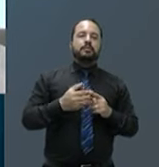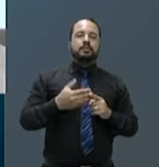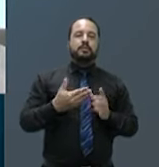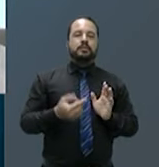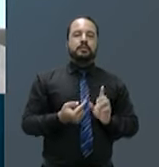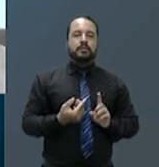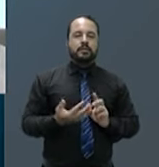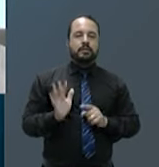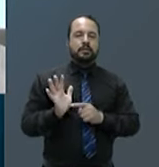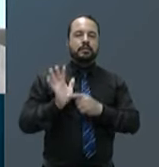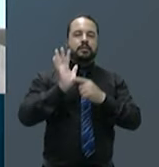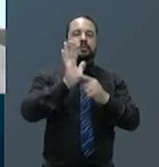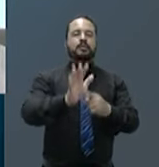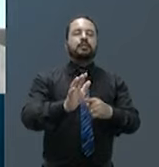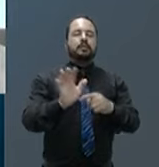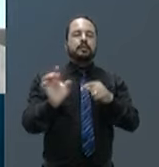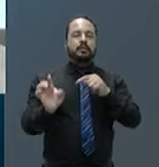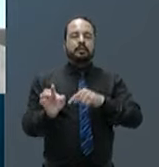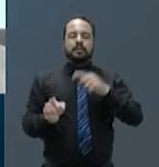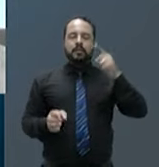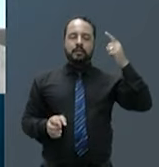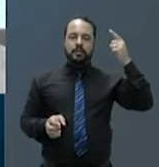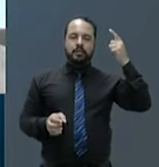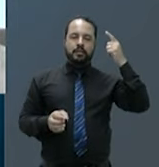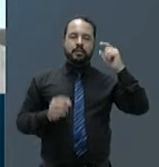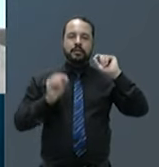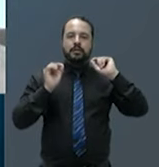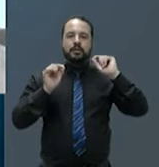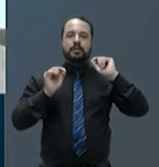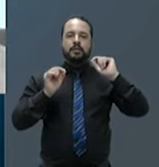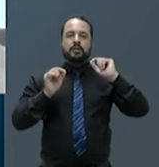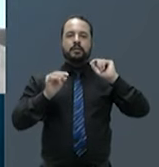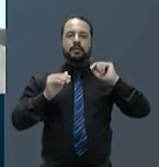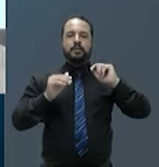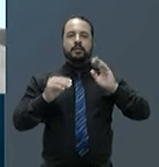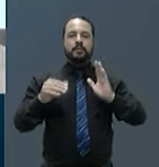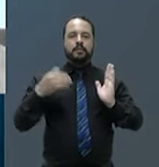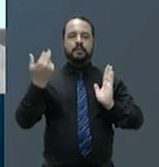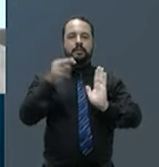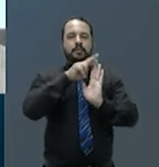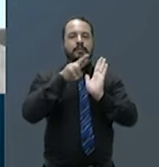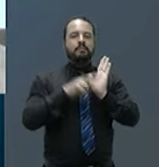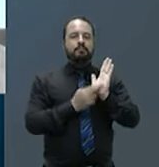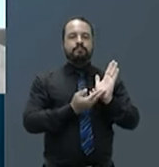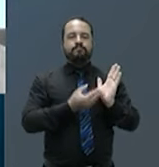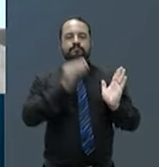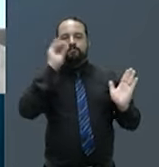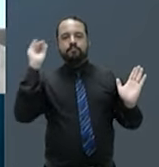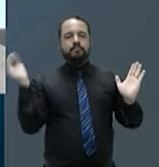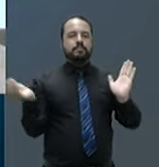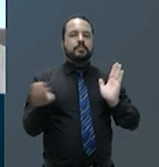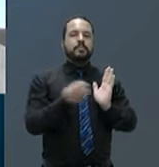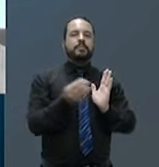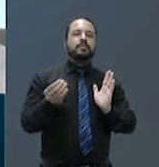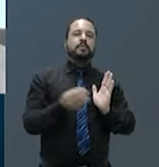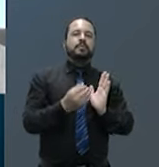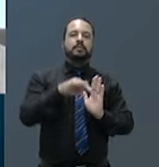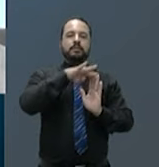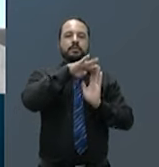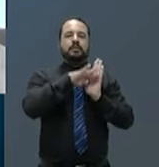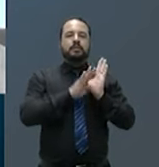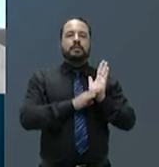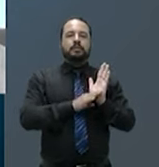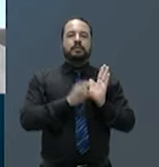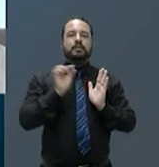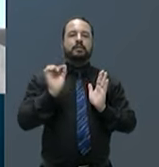tinha plena consciência de não ter atendido ao requisito essencial e imprescindível para